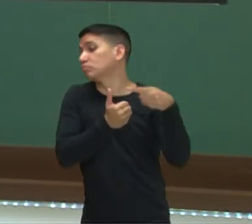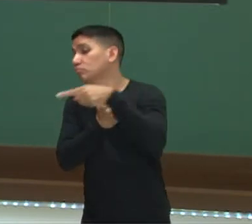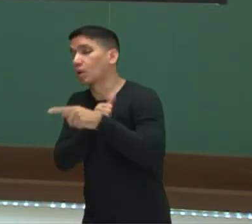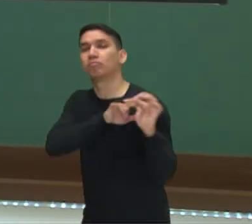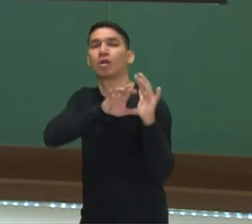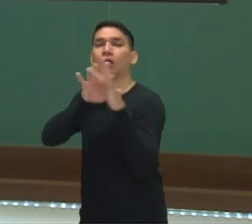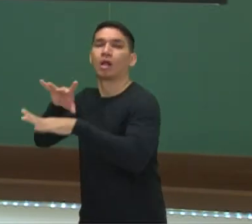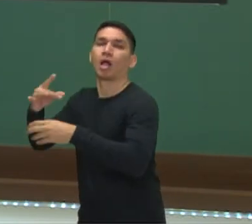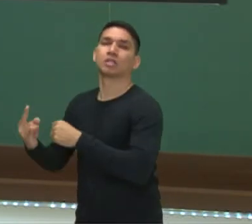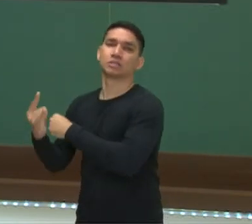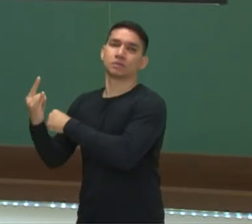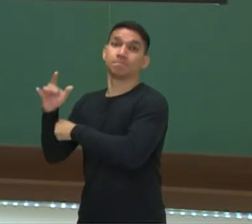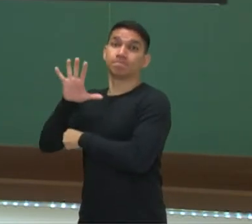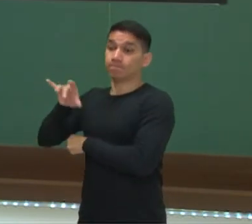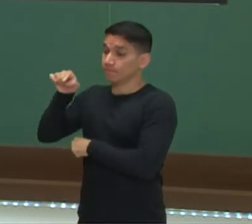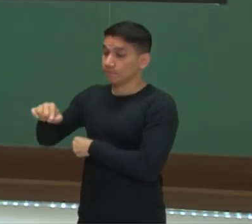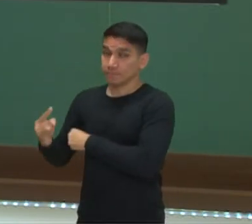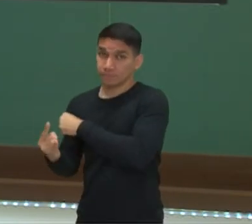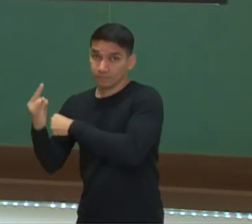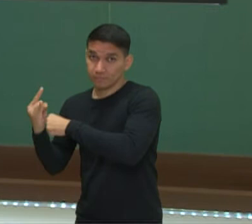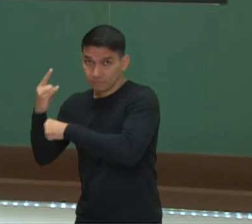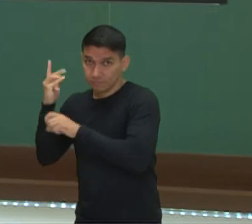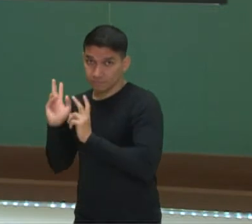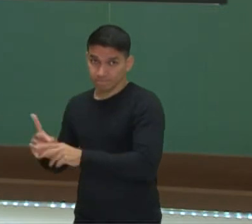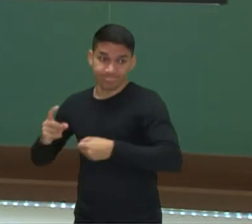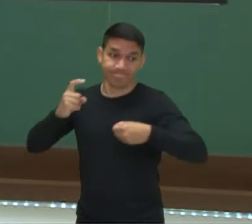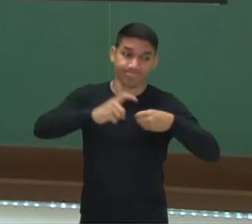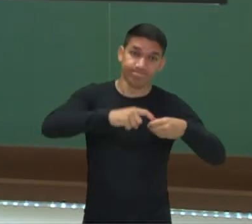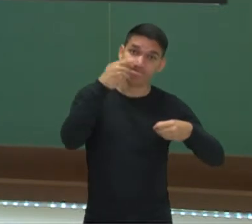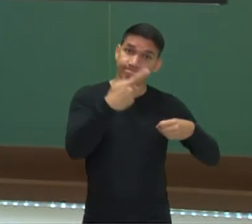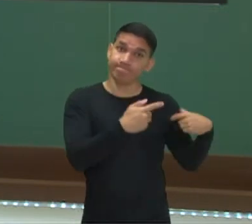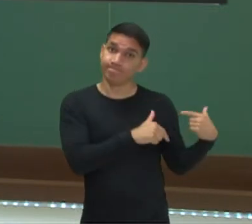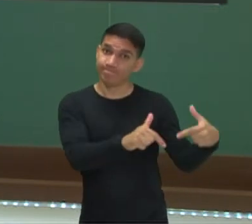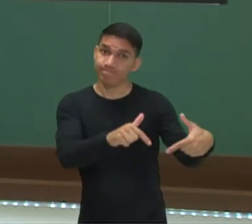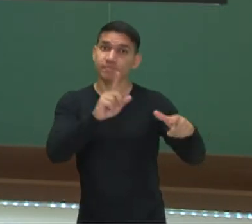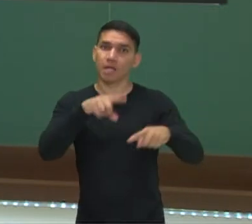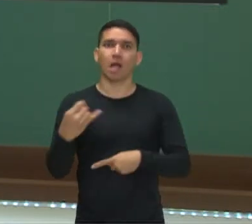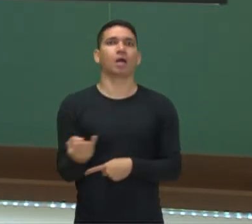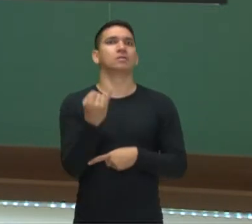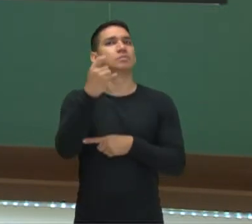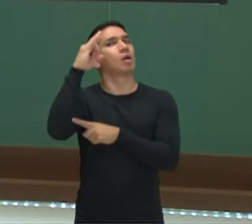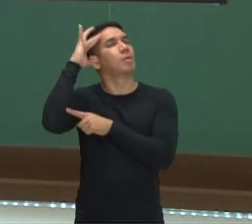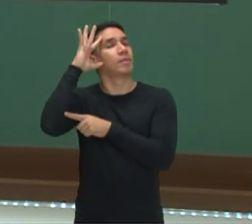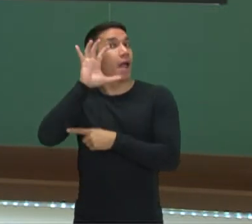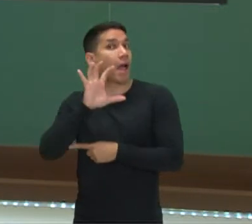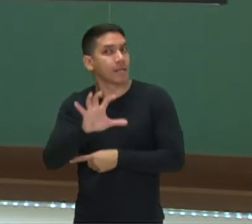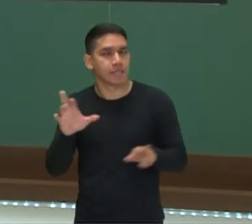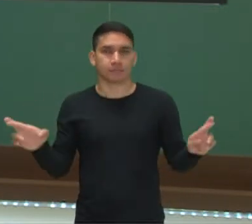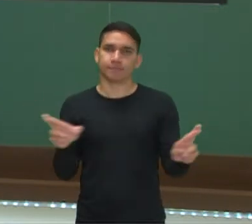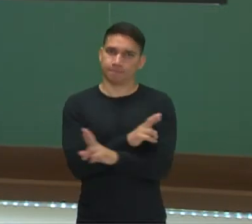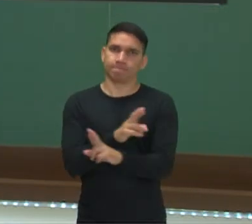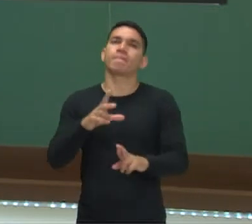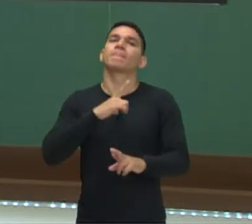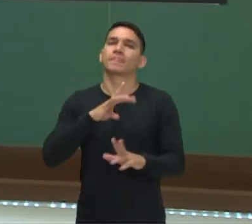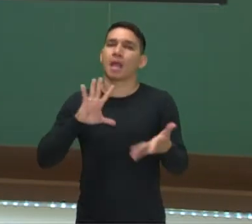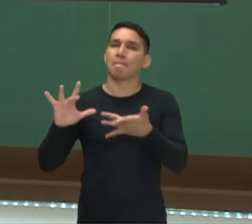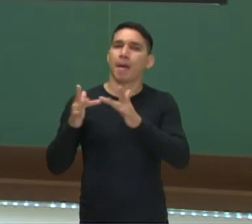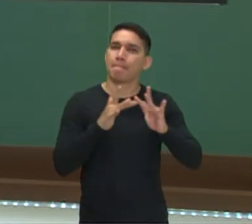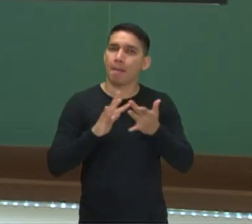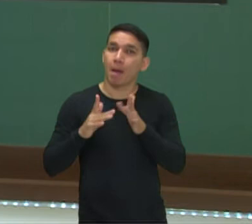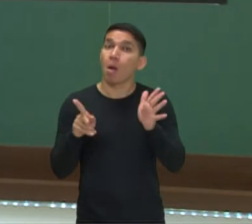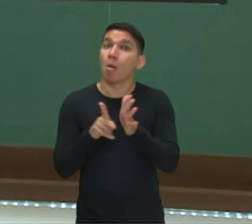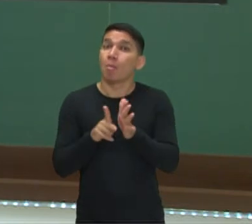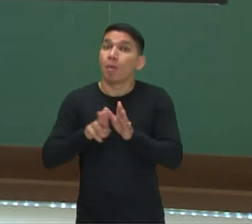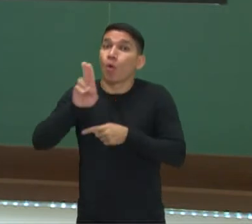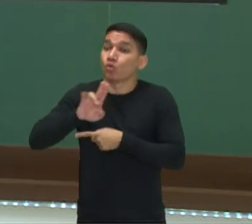continua dependente das atividades que acontecem no campo. É importantíssimo a gente pensar nessa relação, tanto na questão do emprego